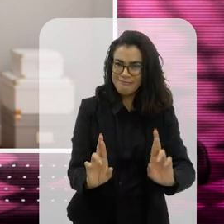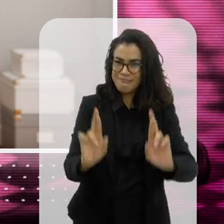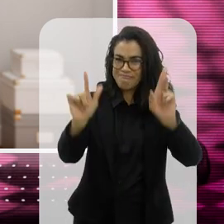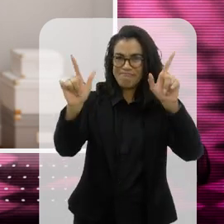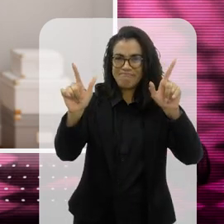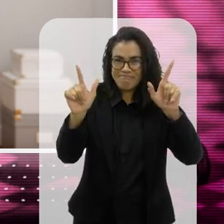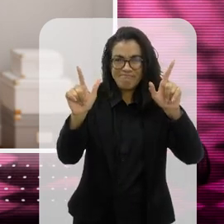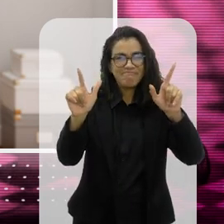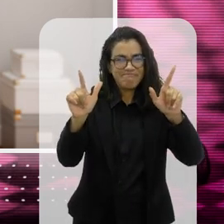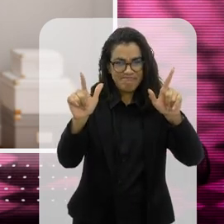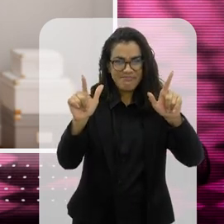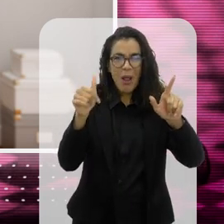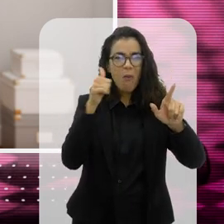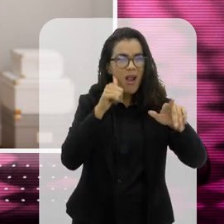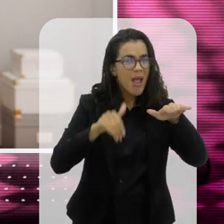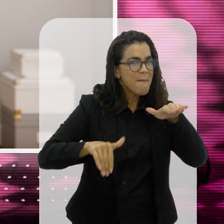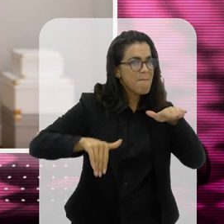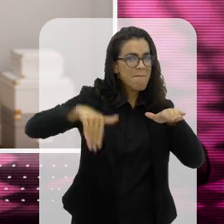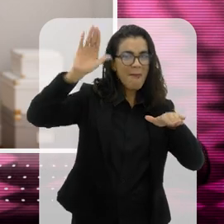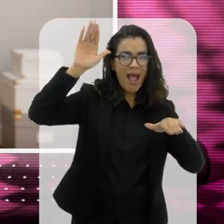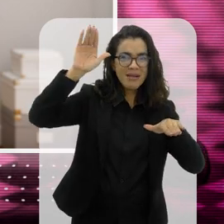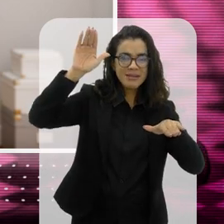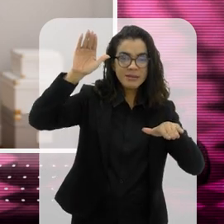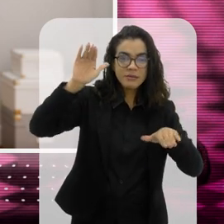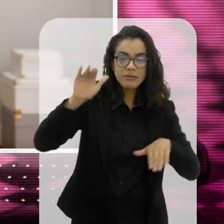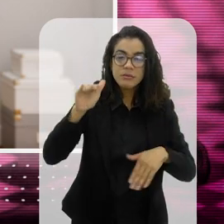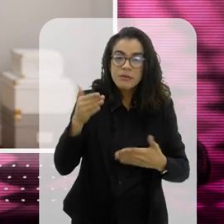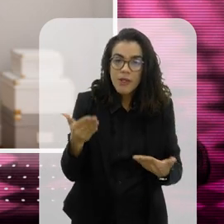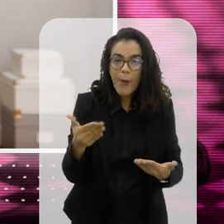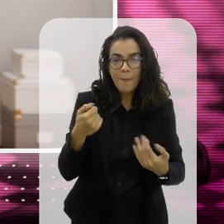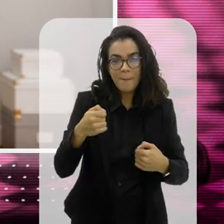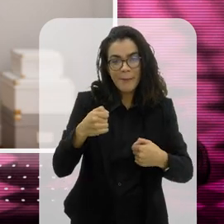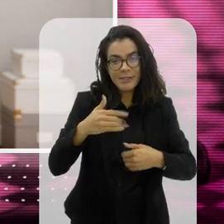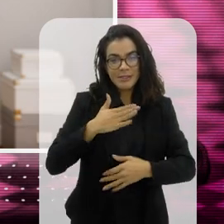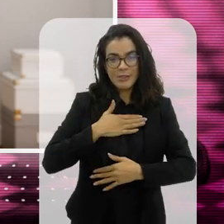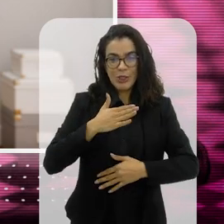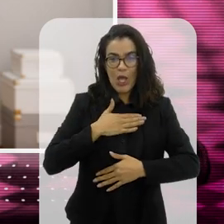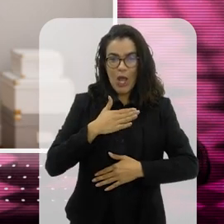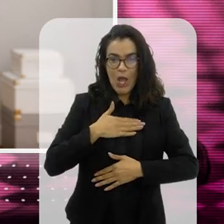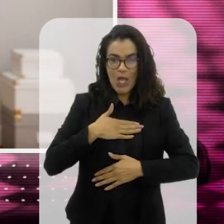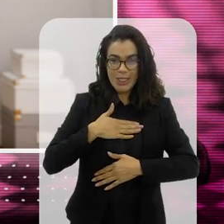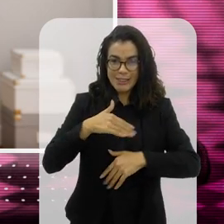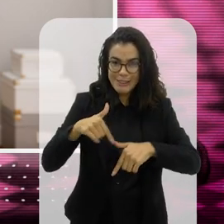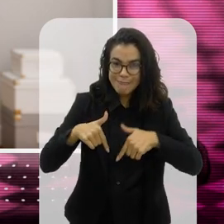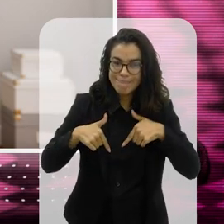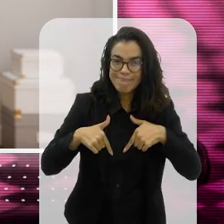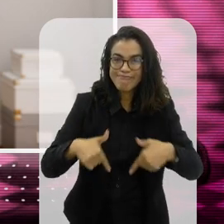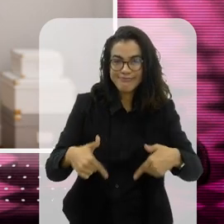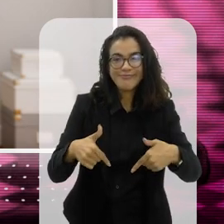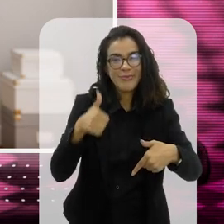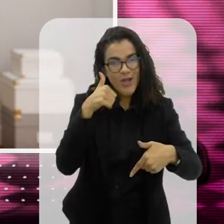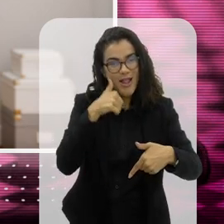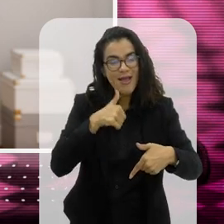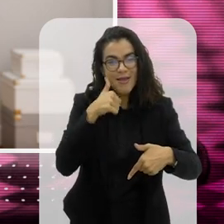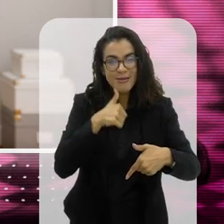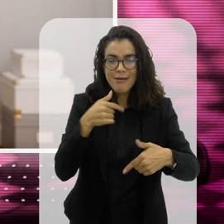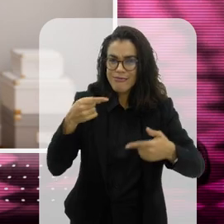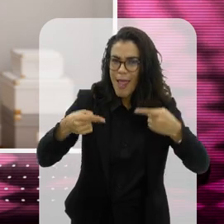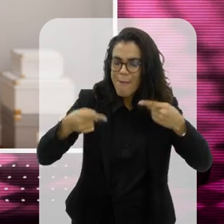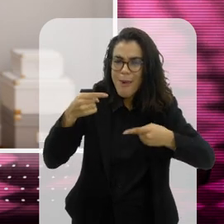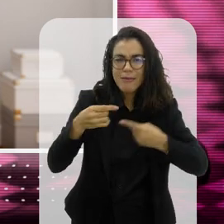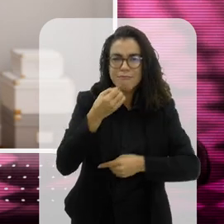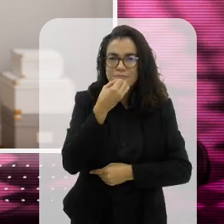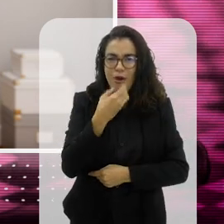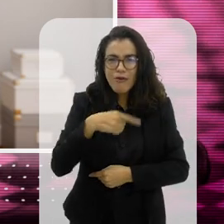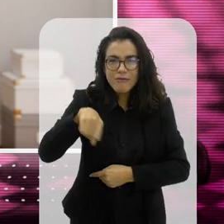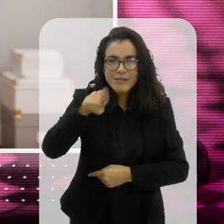uma discrepância muito grande. Mas como vocês estão falando aqui, precisa partir de nós. Né? Esse debate está sendo